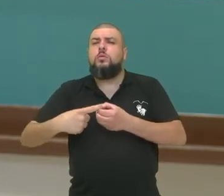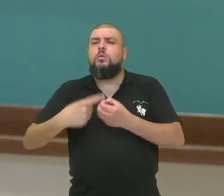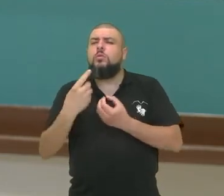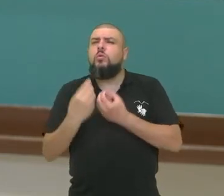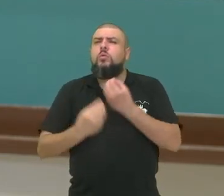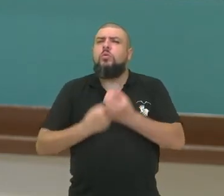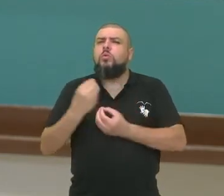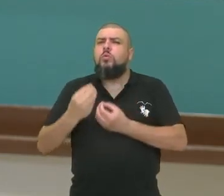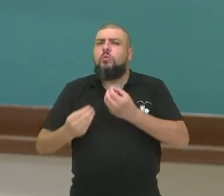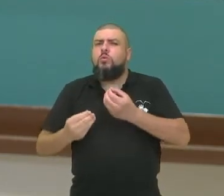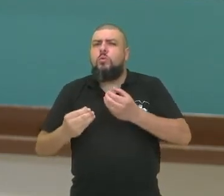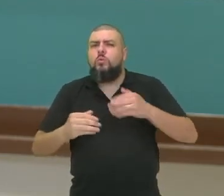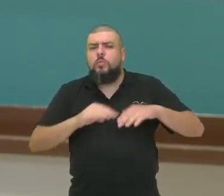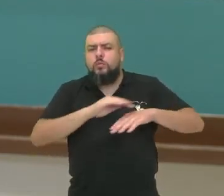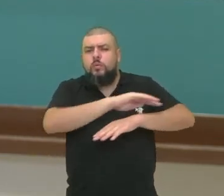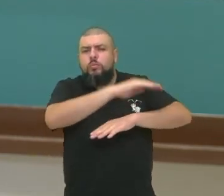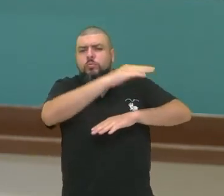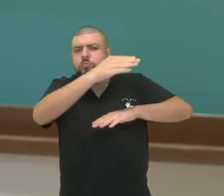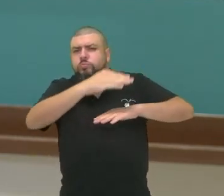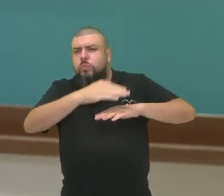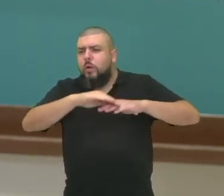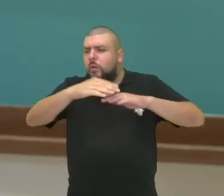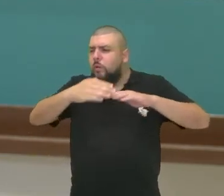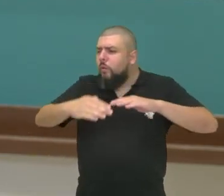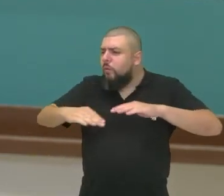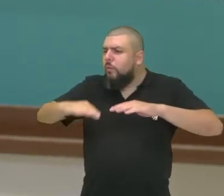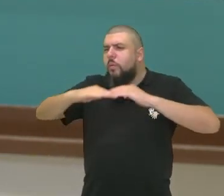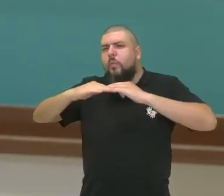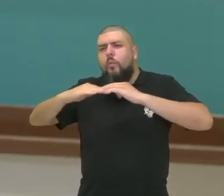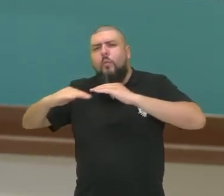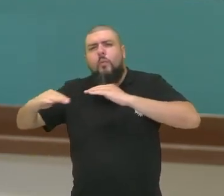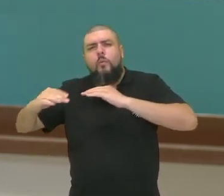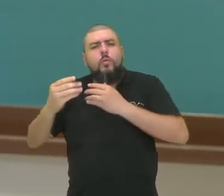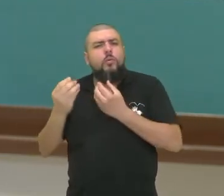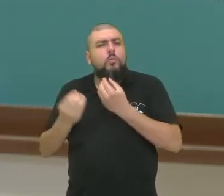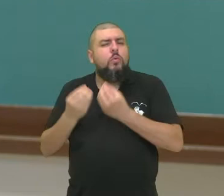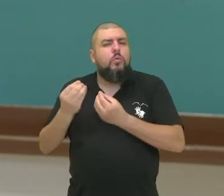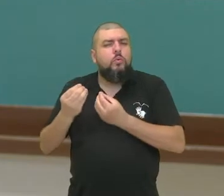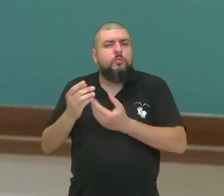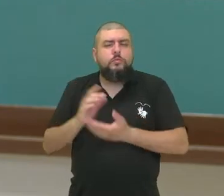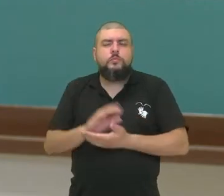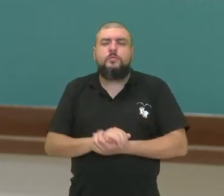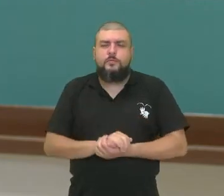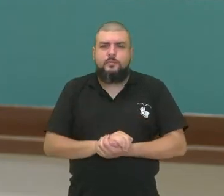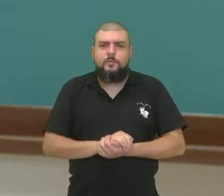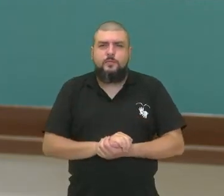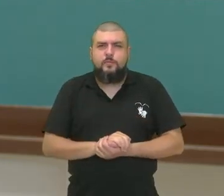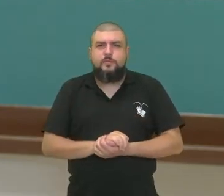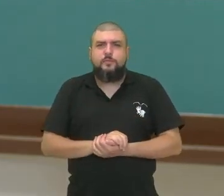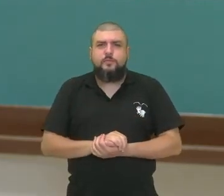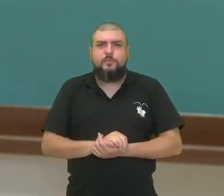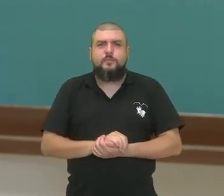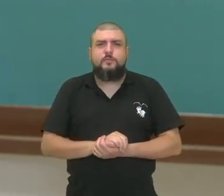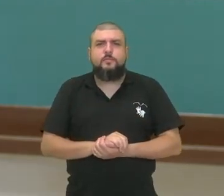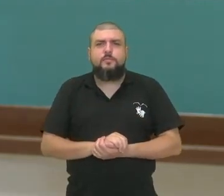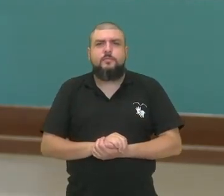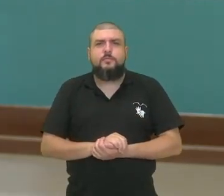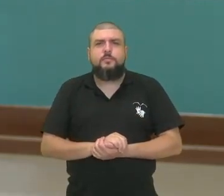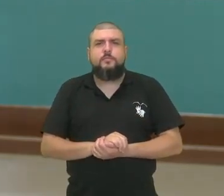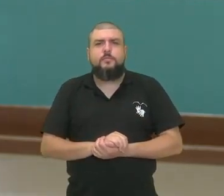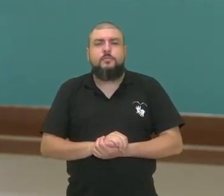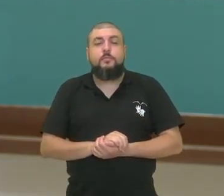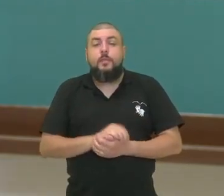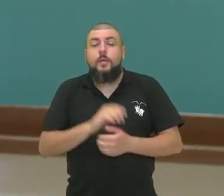destaca, né? Se é planalto, se é planície, ok? Então, nós vamos ver aqui então, nesta importante aula. Então, primeiro vamos